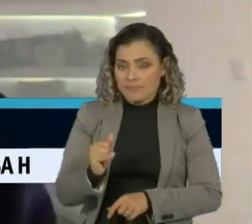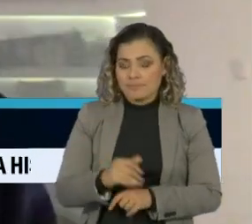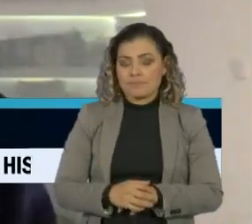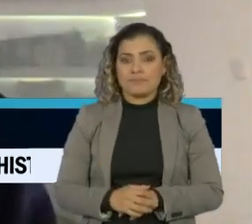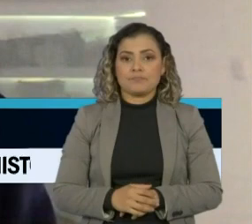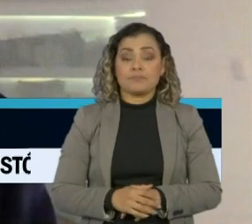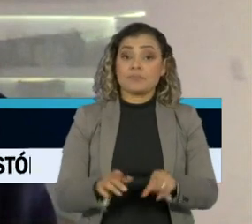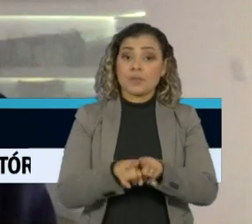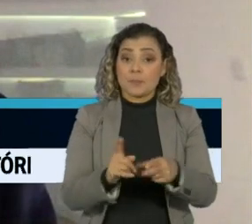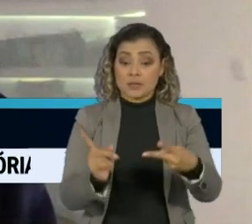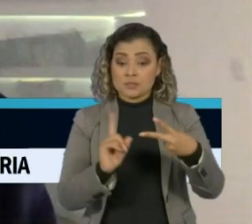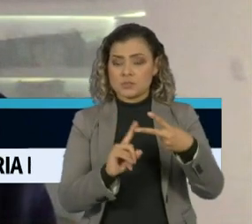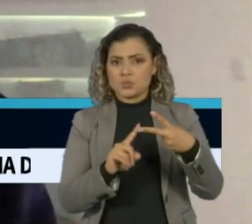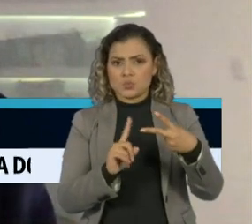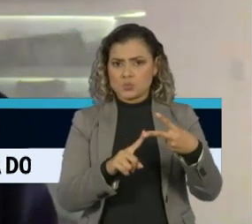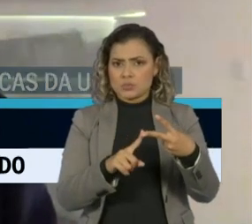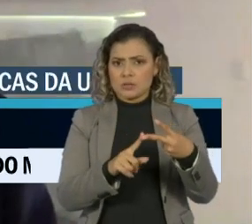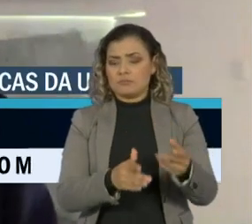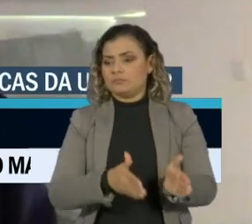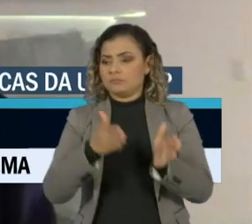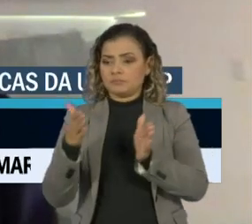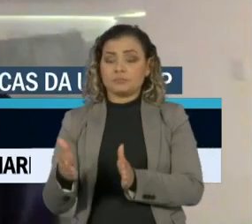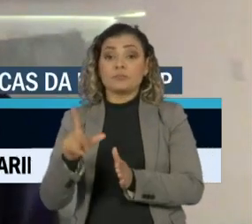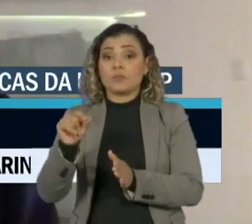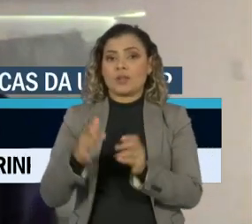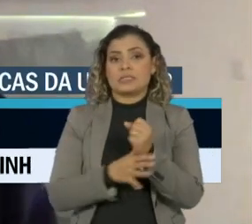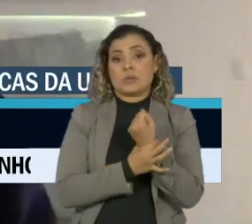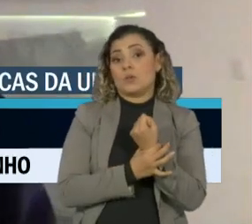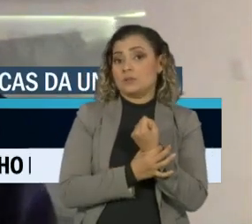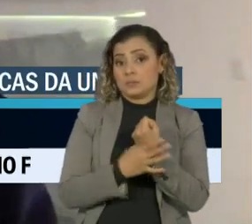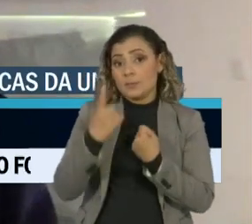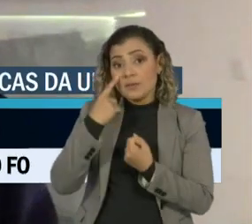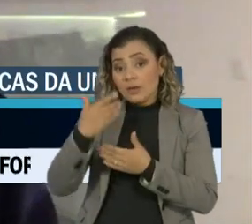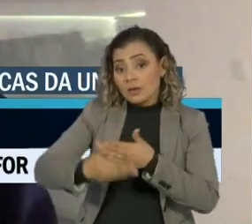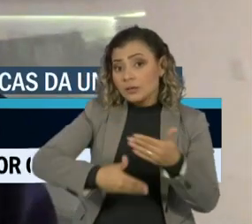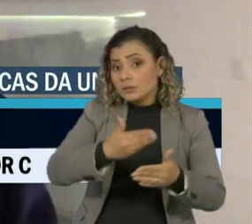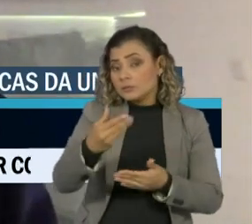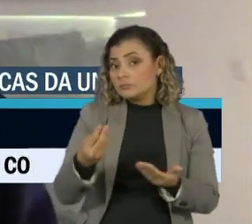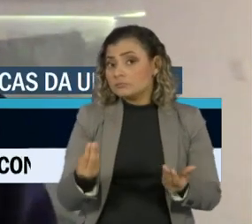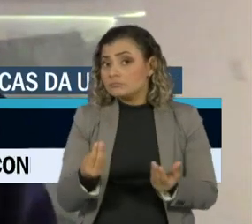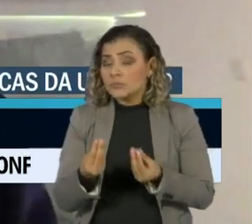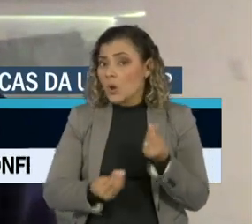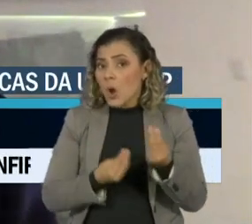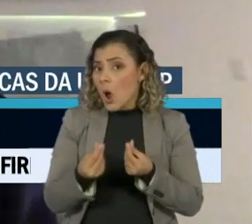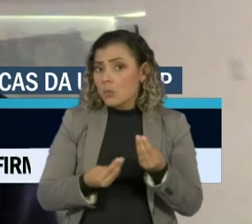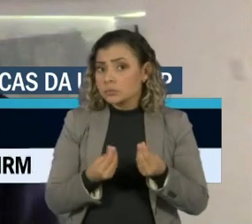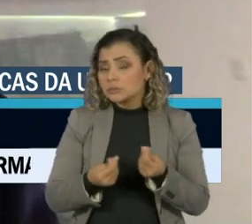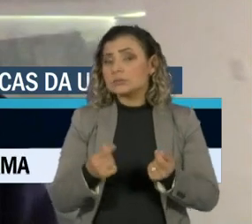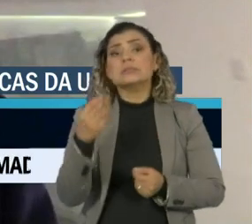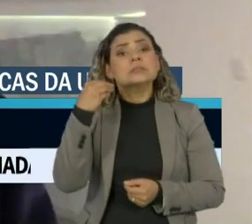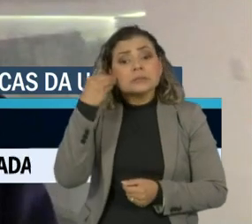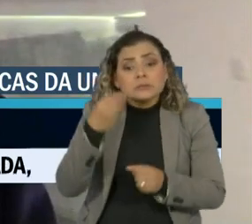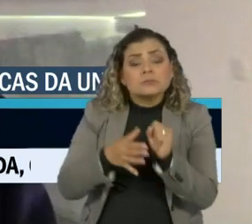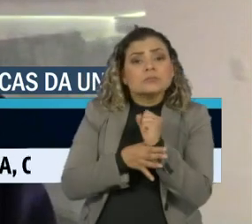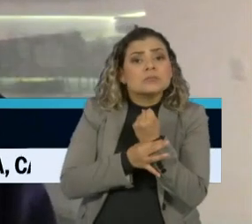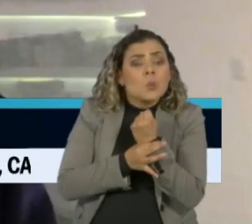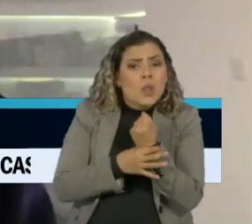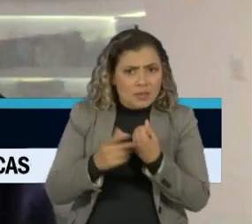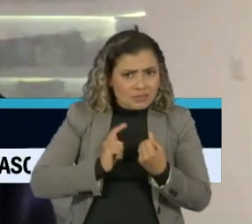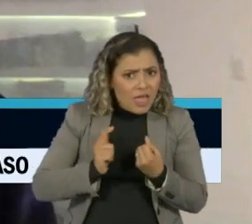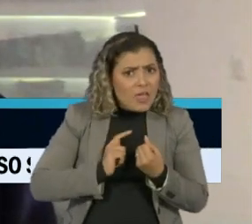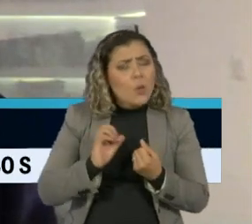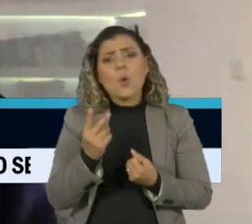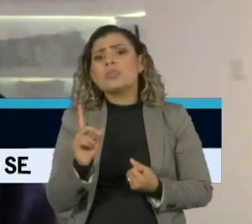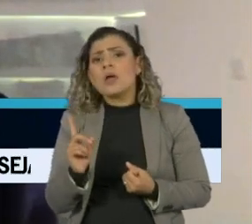segunda fase do estudo vai ser testar segurança então vai ter um grupo um pouco maior em que vai ser testar a segurança da vacina